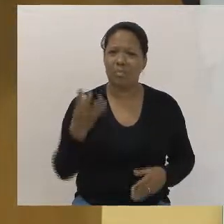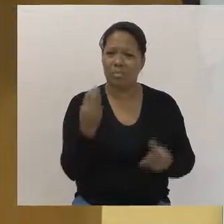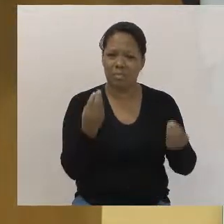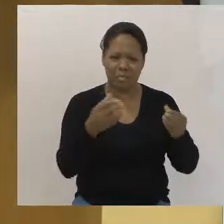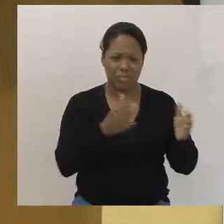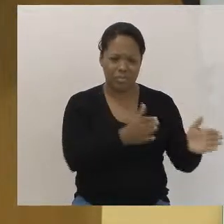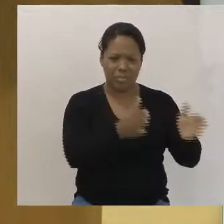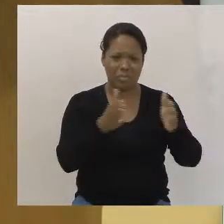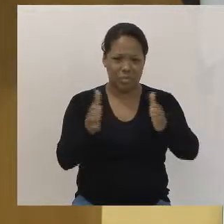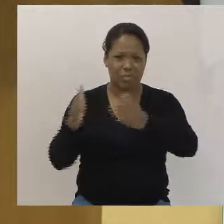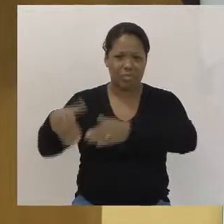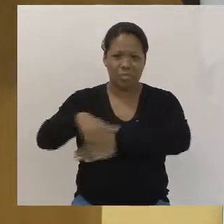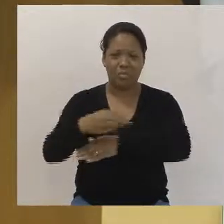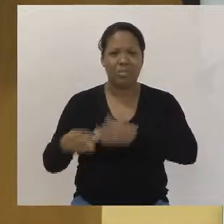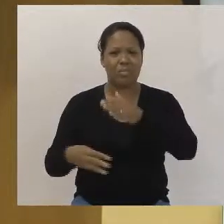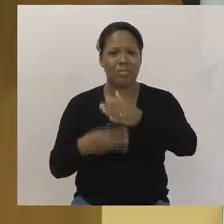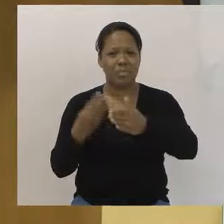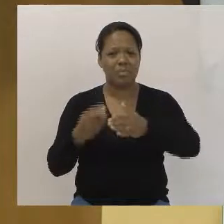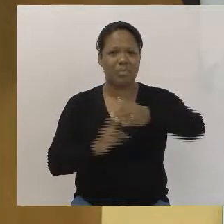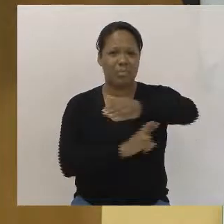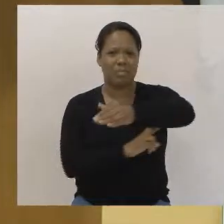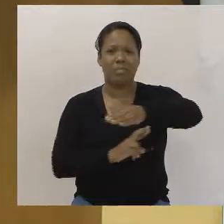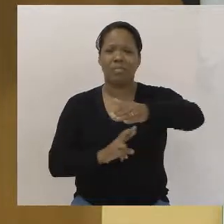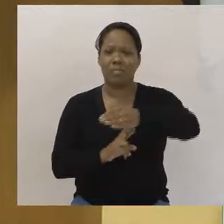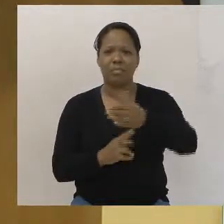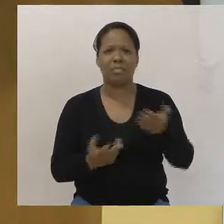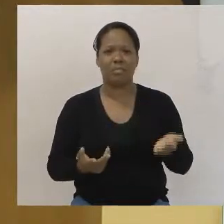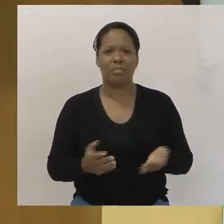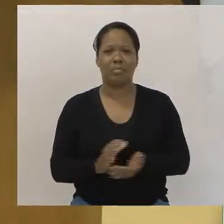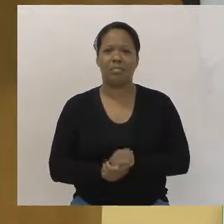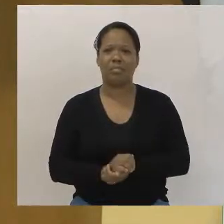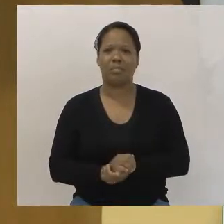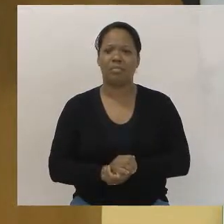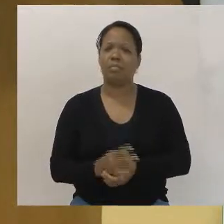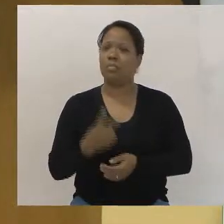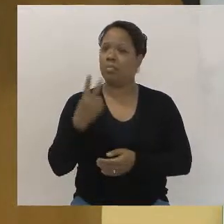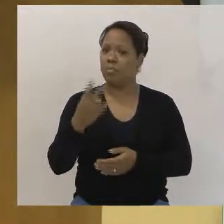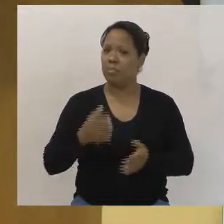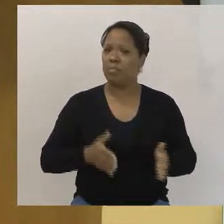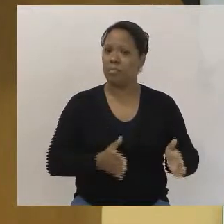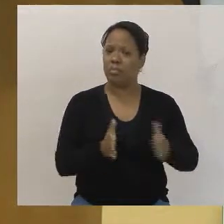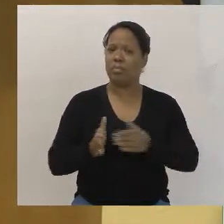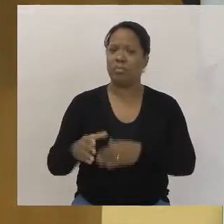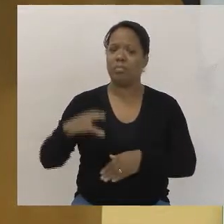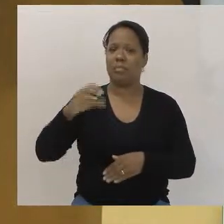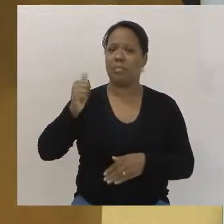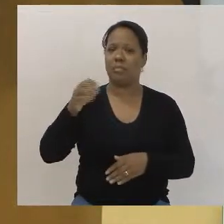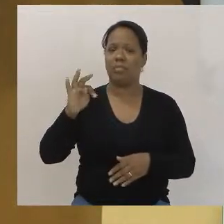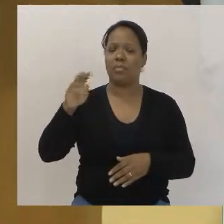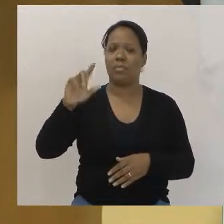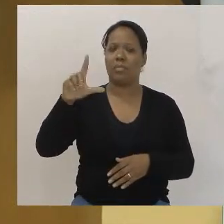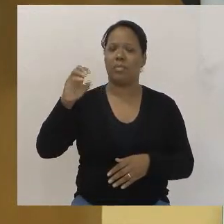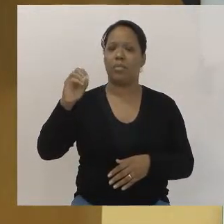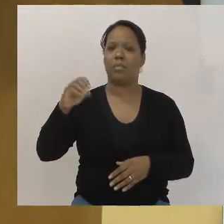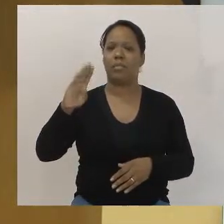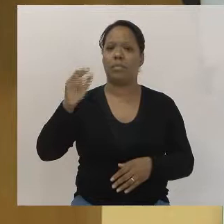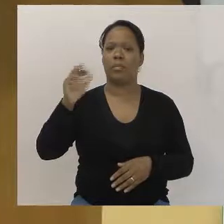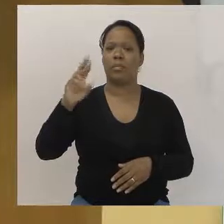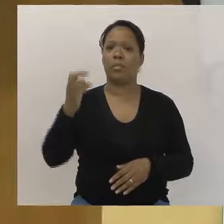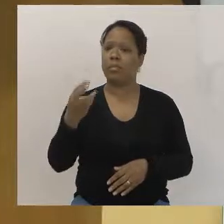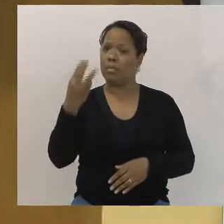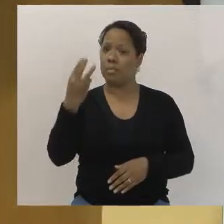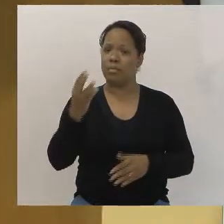vai construir a terceira ponte que vai duplicar castelo branco que vai fazer mais três campos de